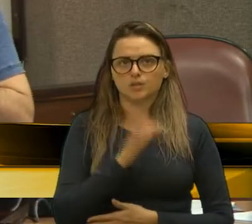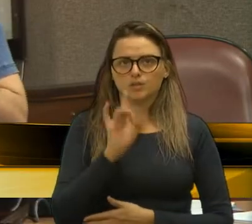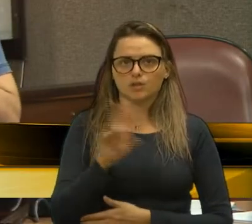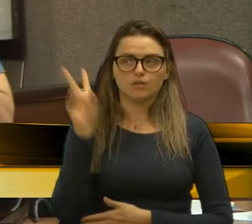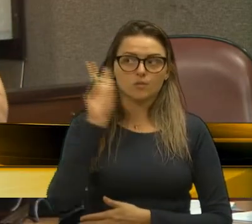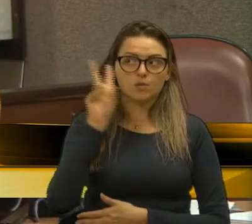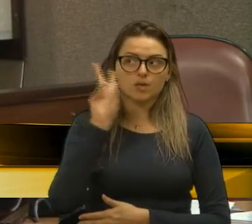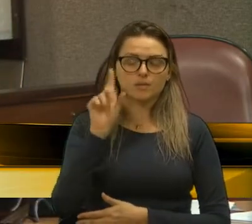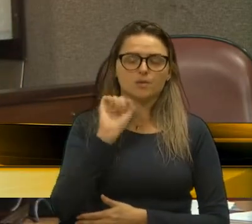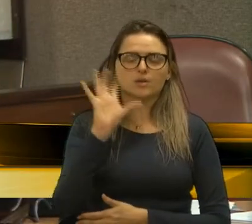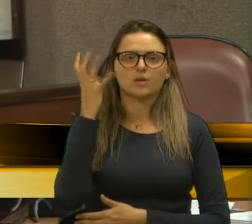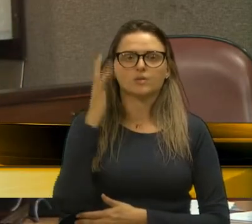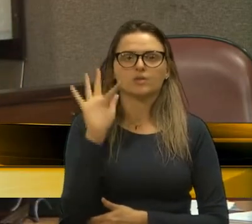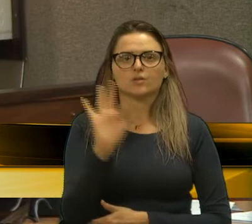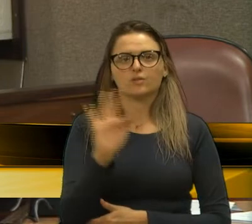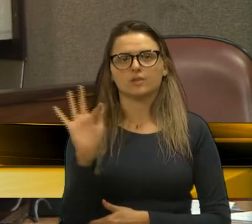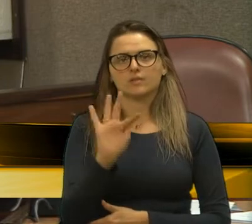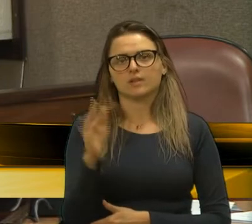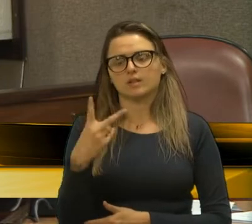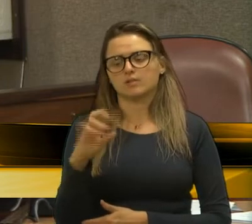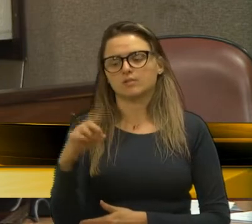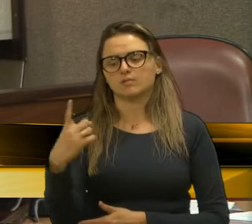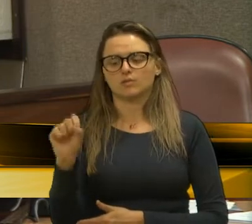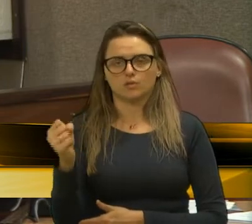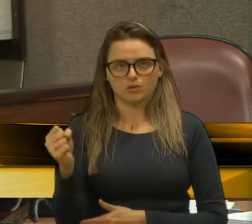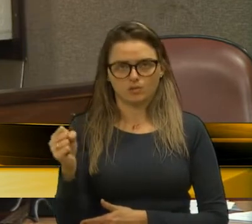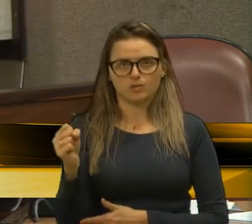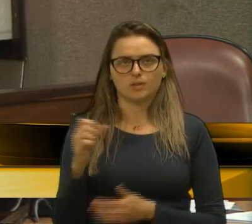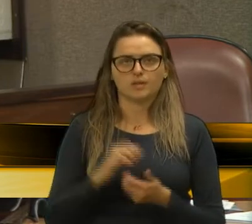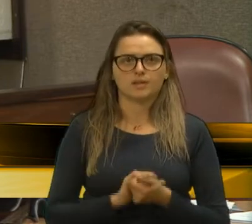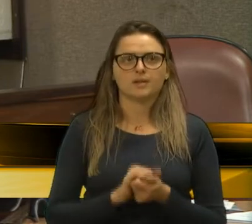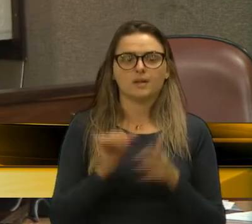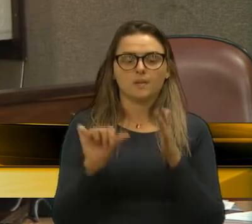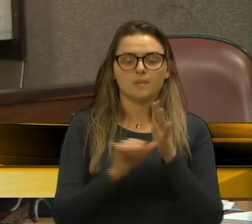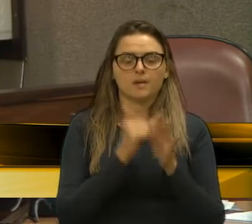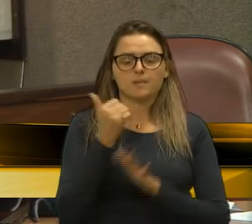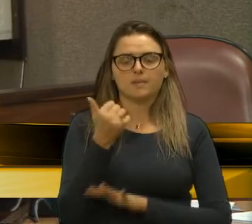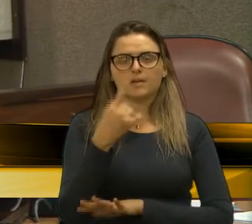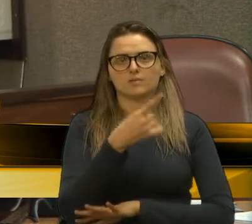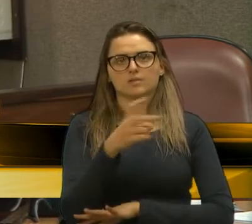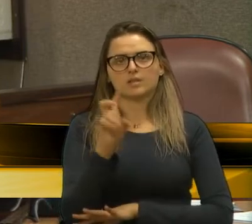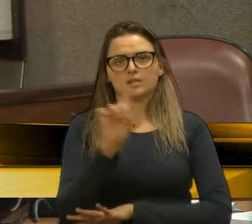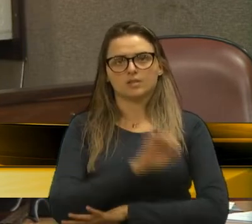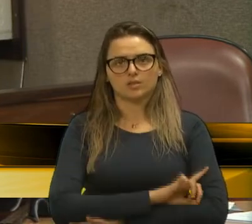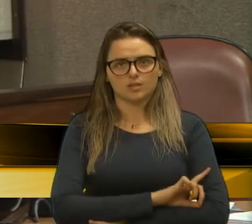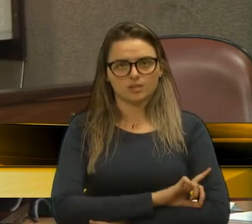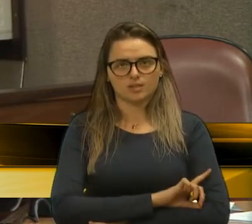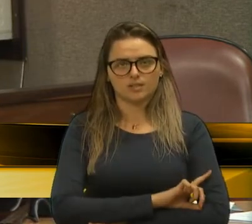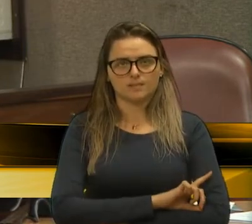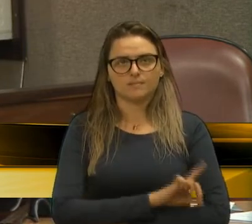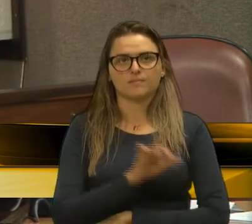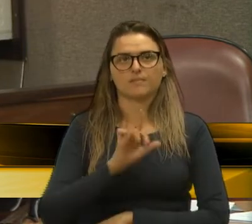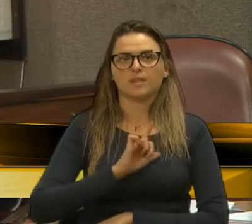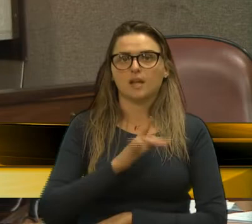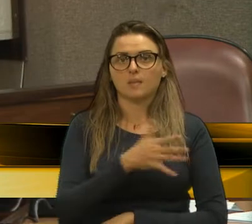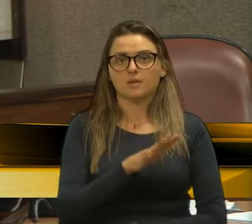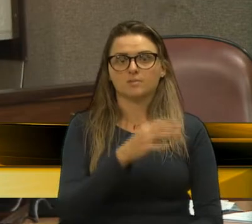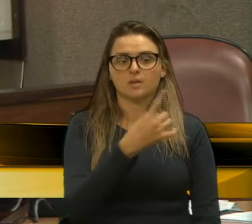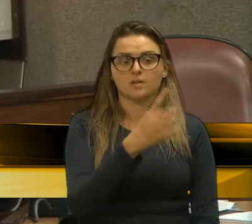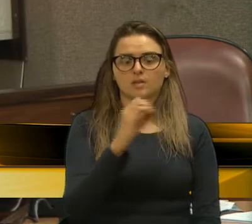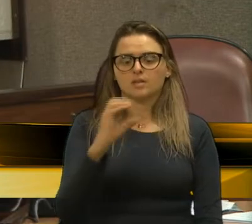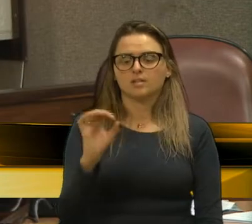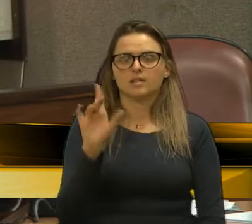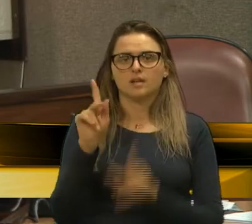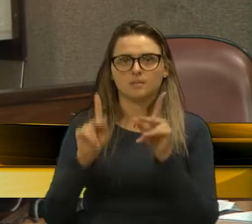fevereiro de 2018 no na primeira quinzena onde cerca de 100 guardas me